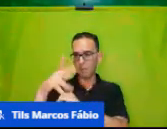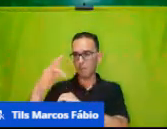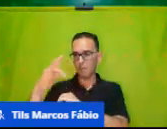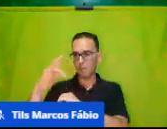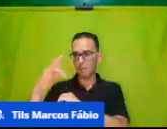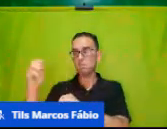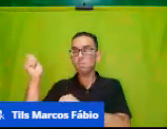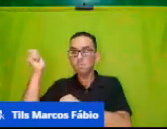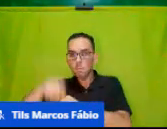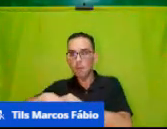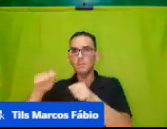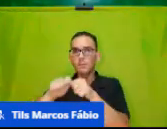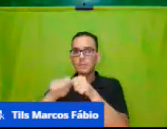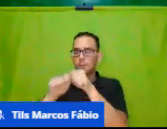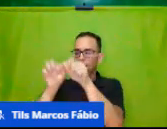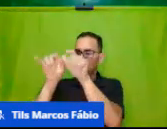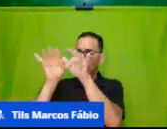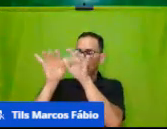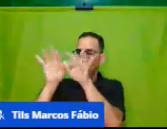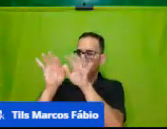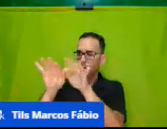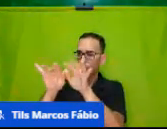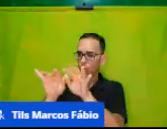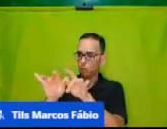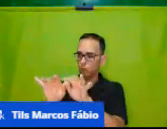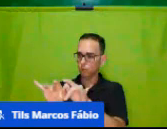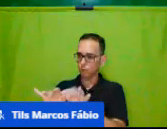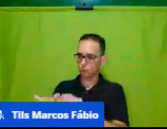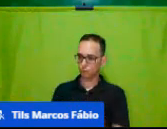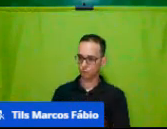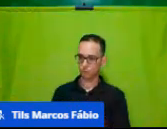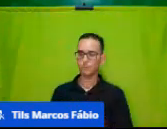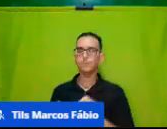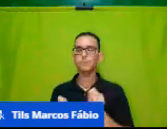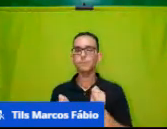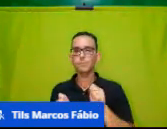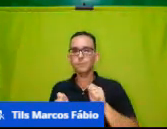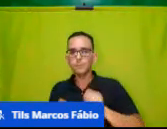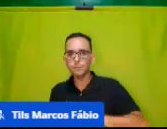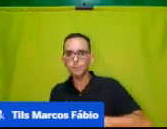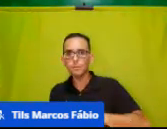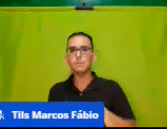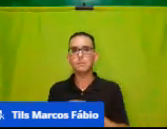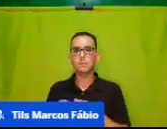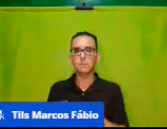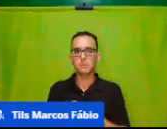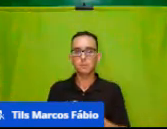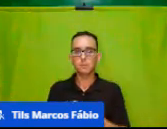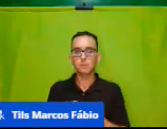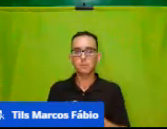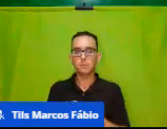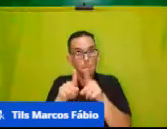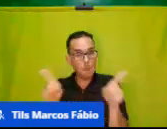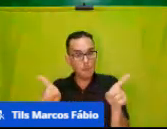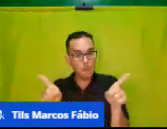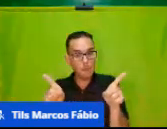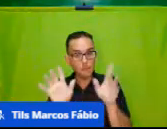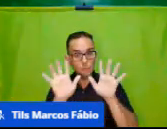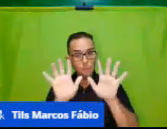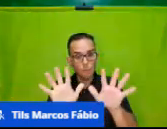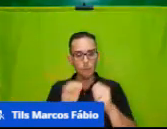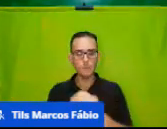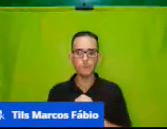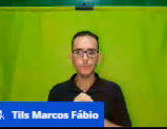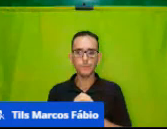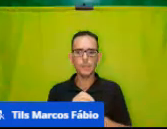estar escrevendo, né, com uma caneta. É claro que tudo isso aí, de